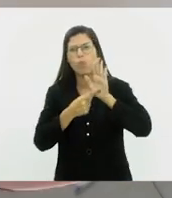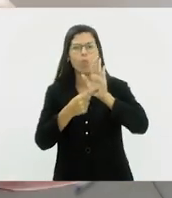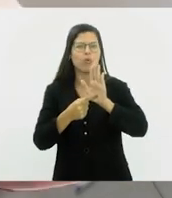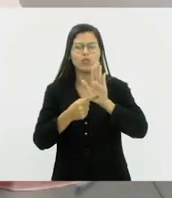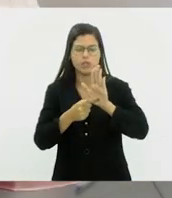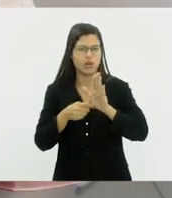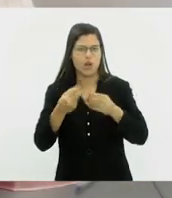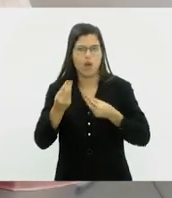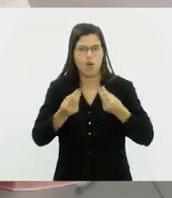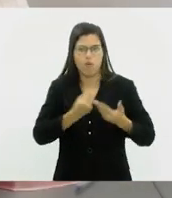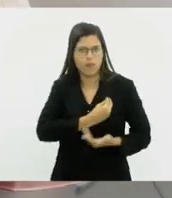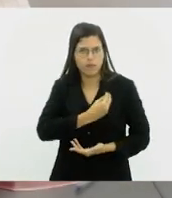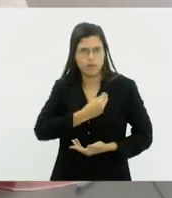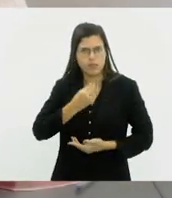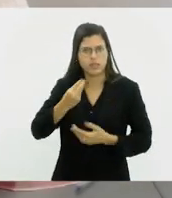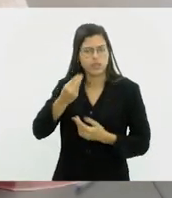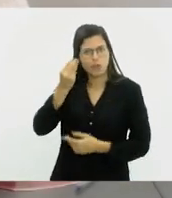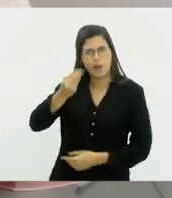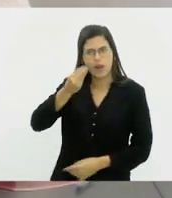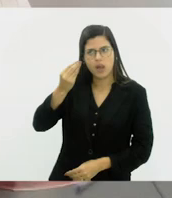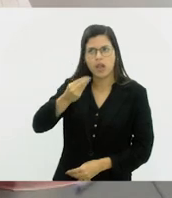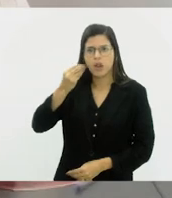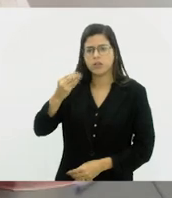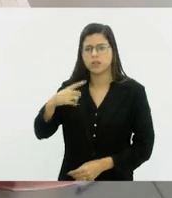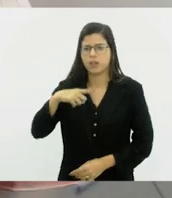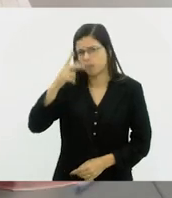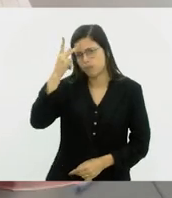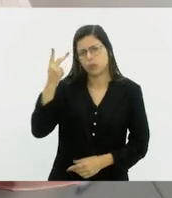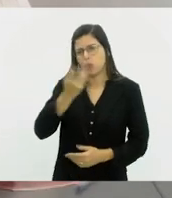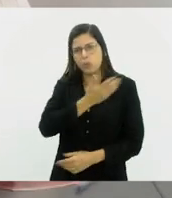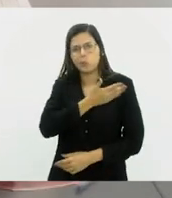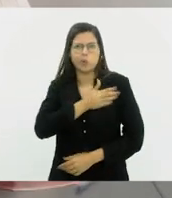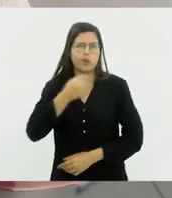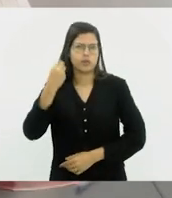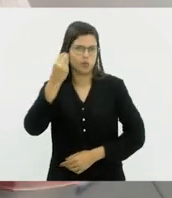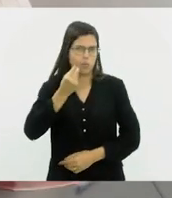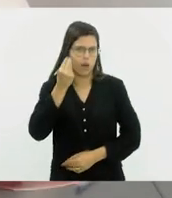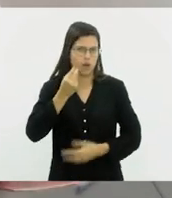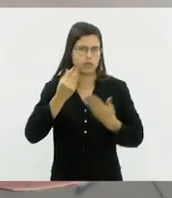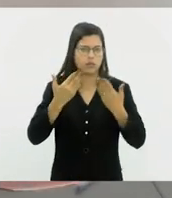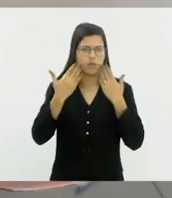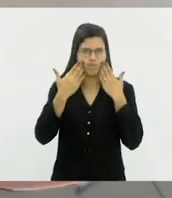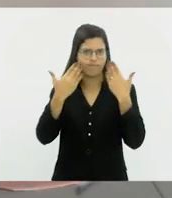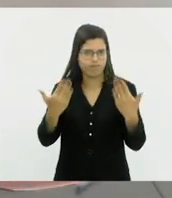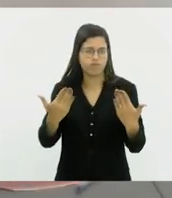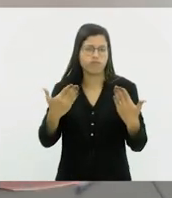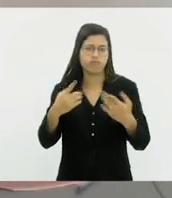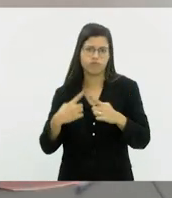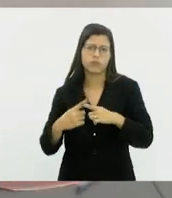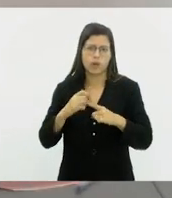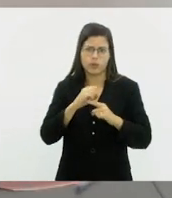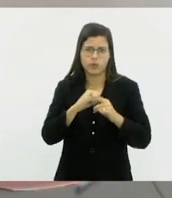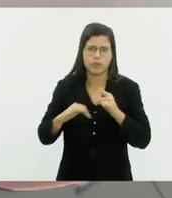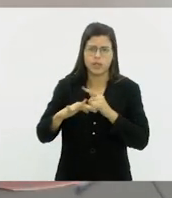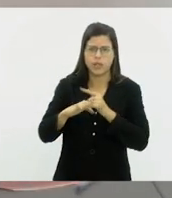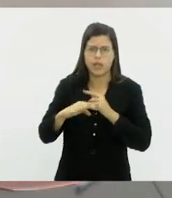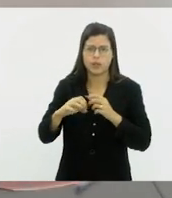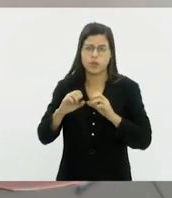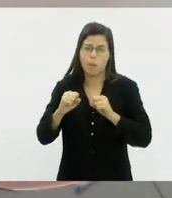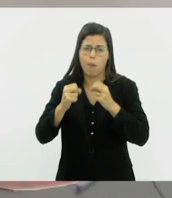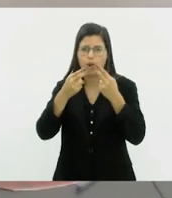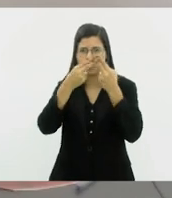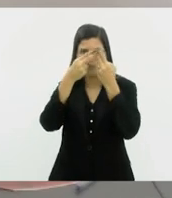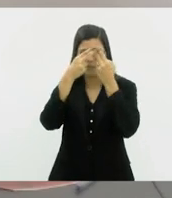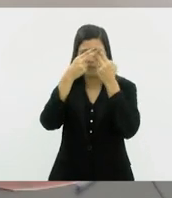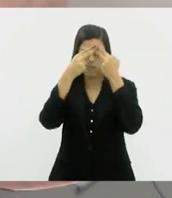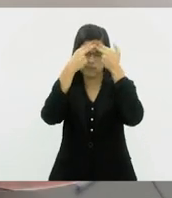nem todo mundo nem todo mundo gosta de se expor porque é uma coisa que pode na nossa sociedade pode estigmatizar mas são